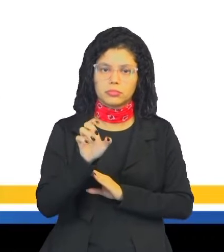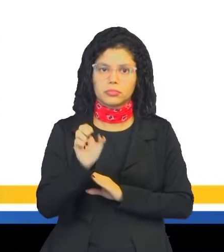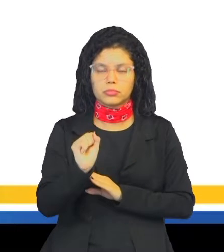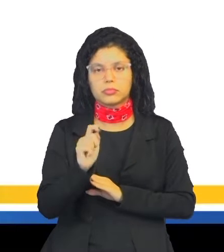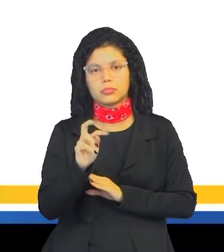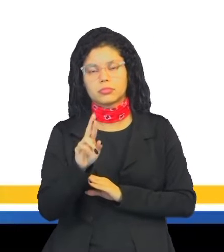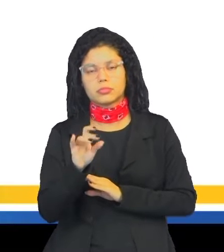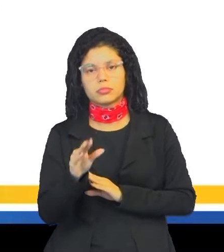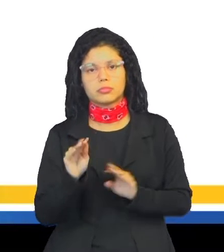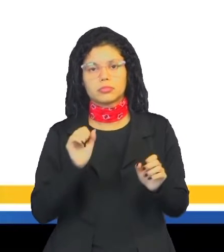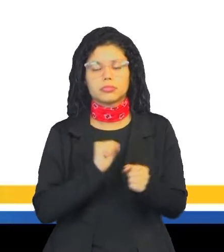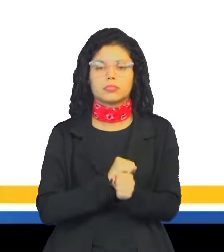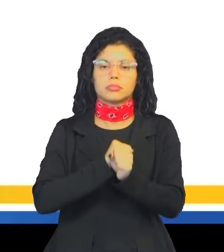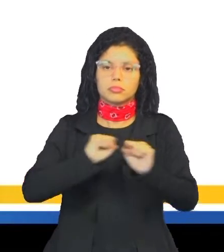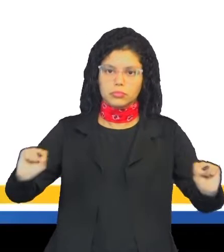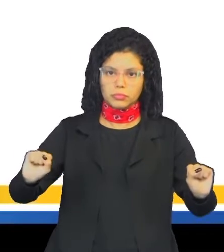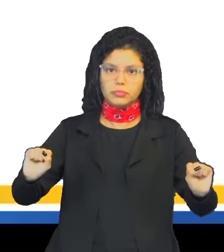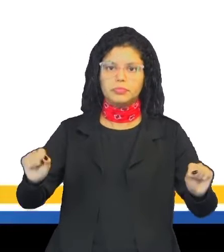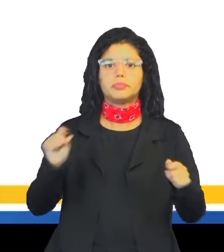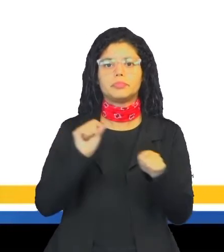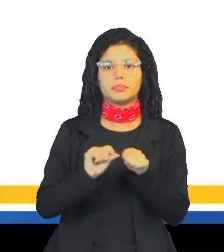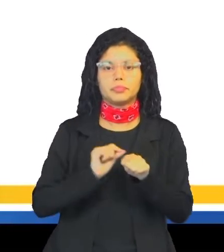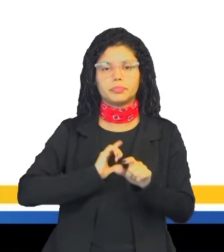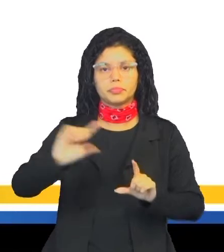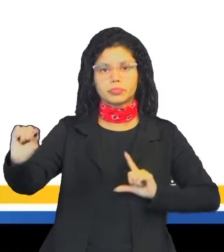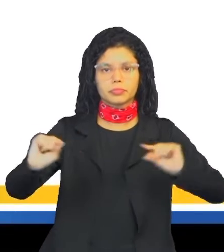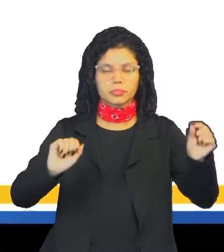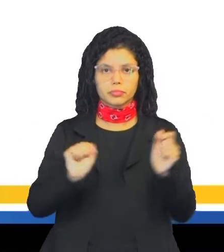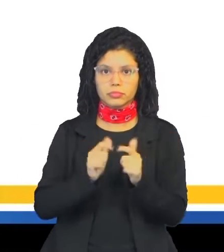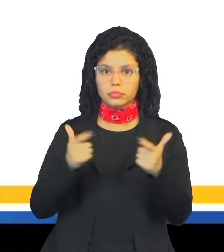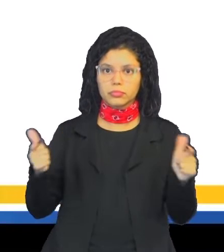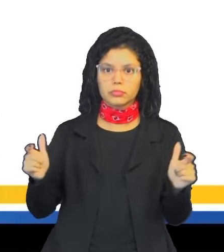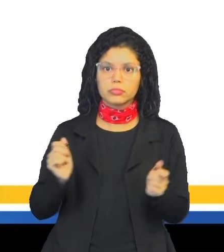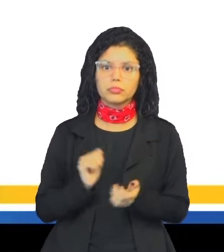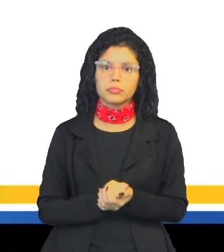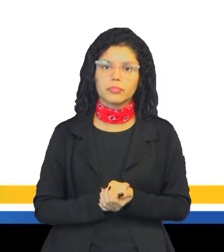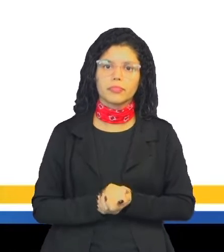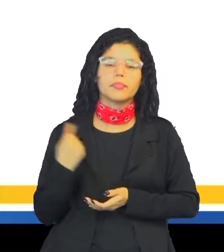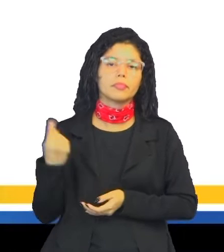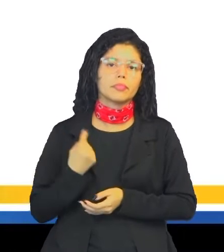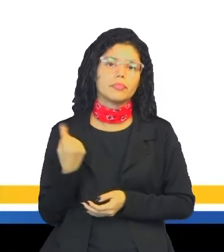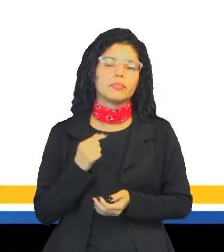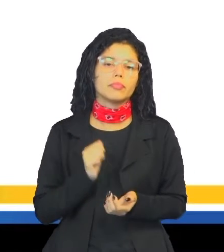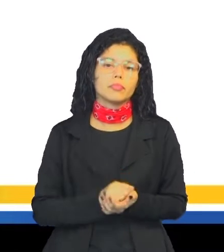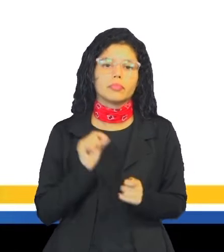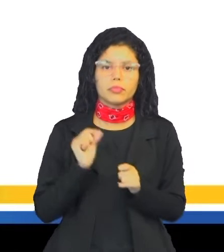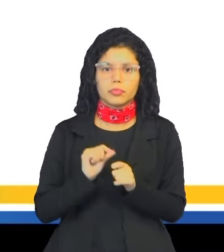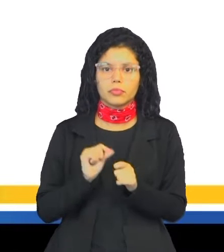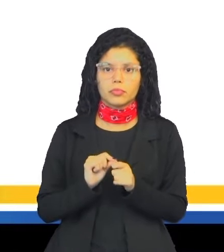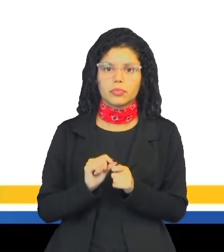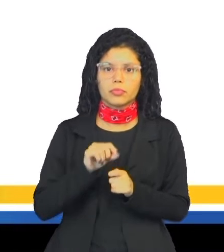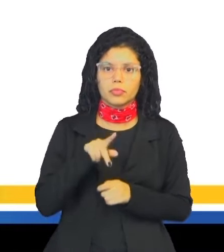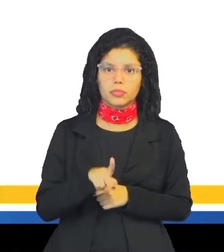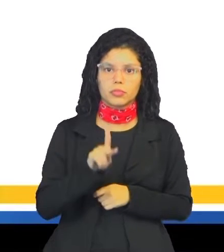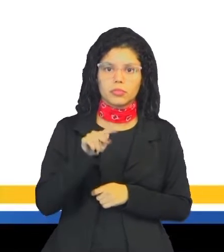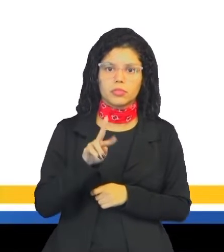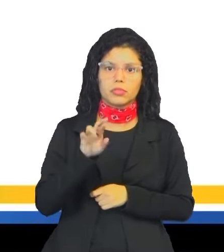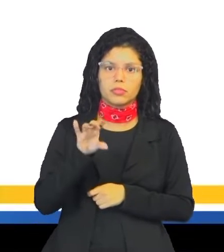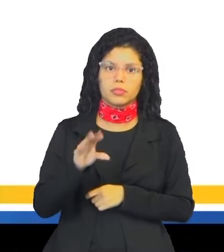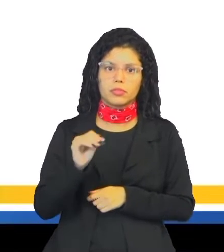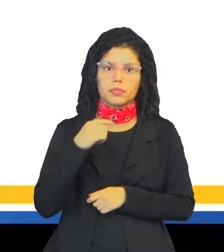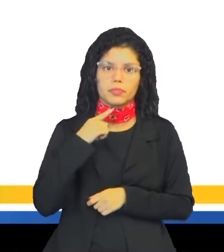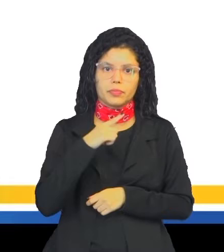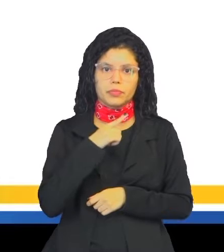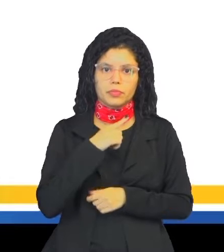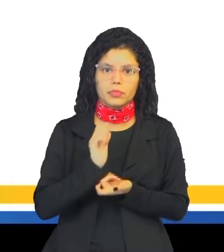desestabilização da escravidão e realizavam fugas, né, em massa ou fugas individuais. Eles formavam quilombos, né, que se tornaram,